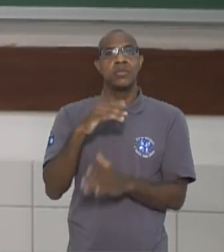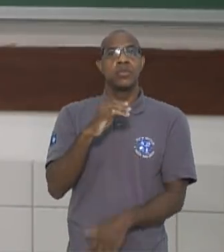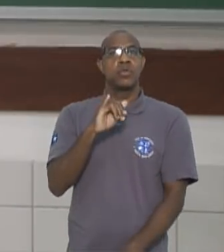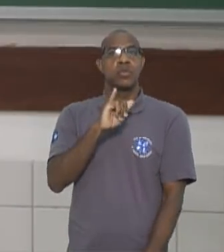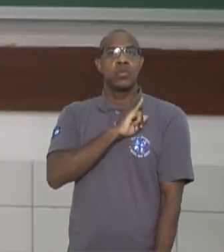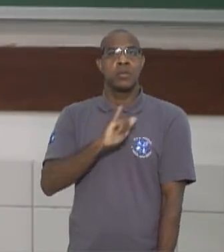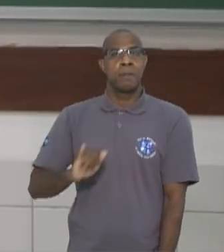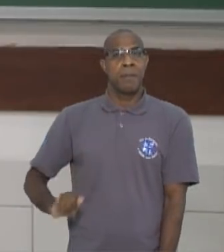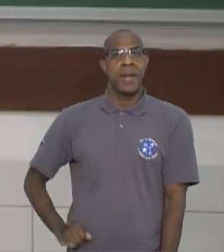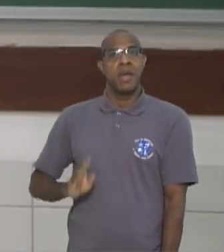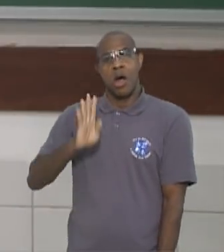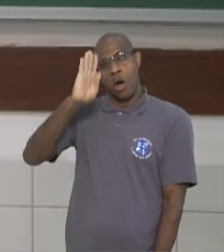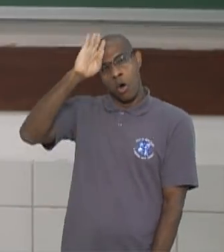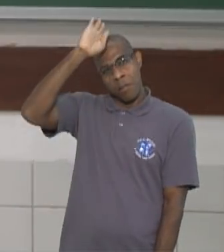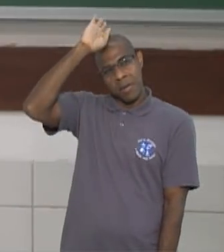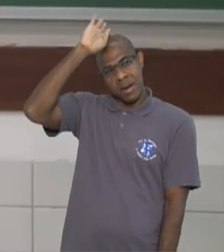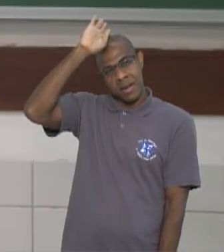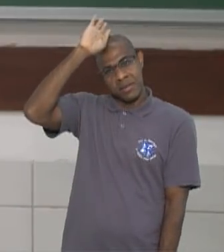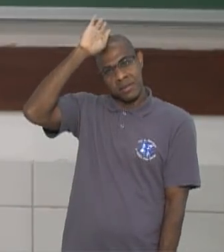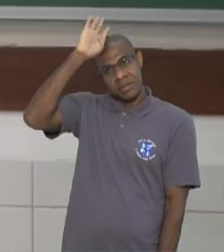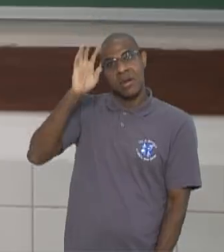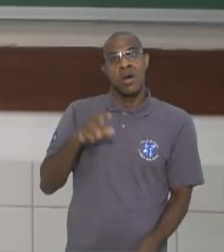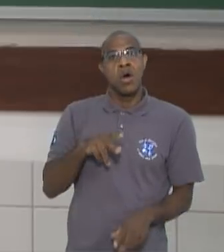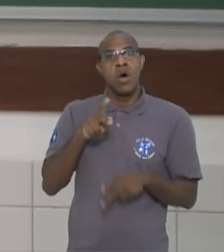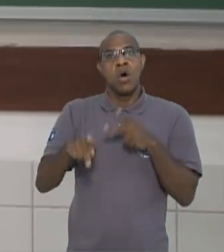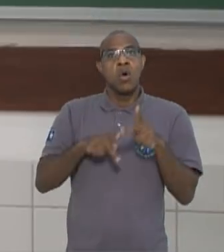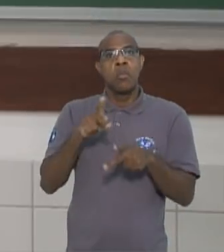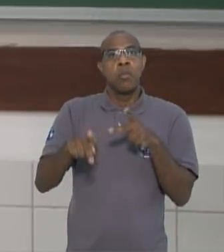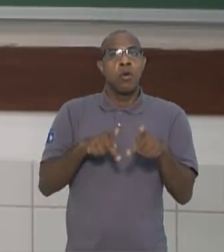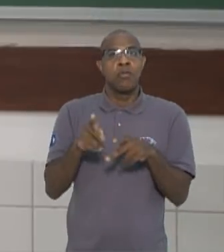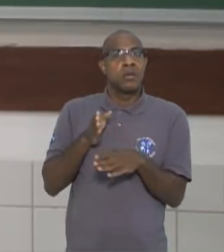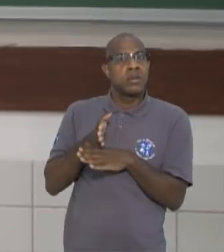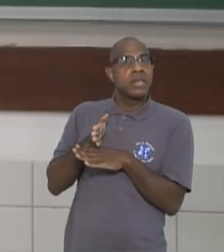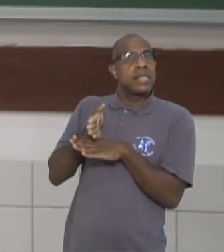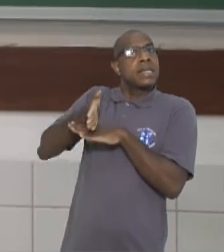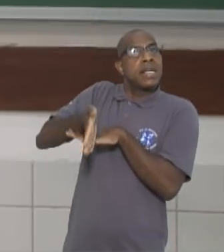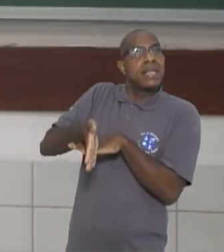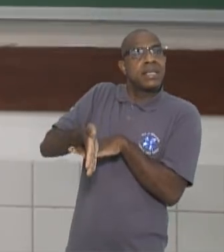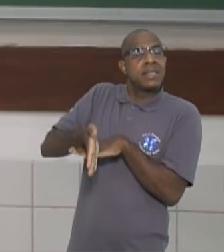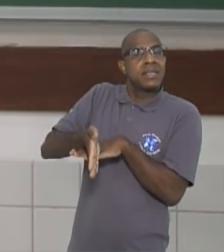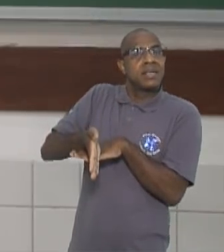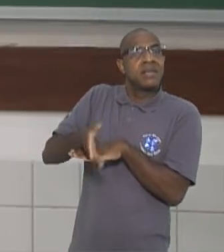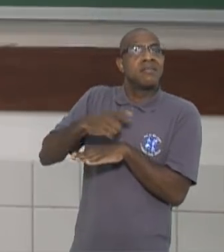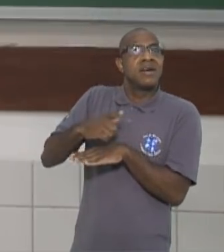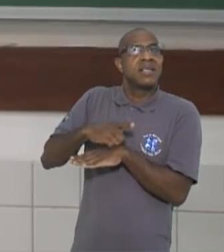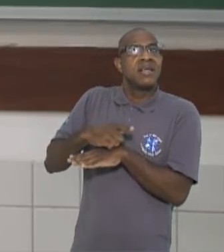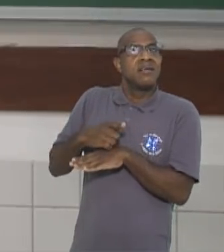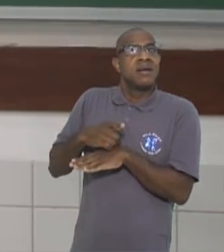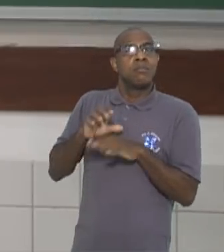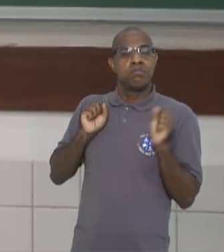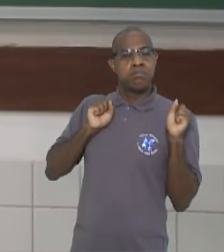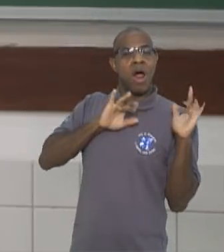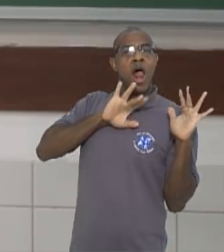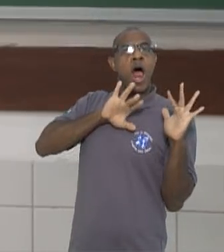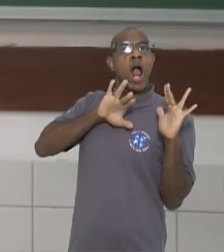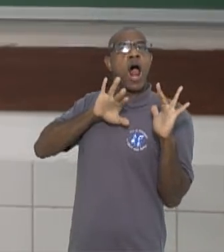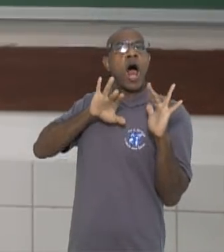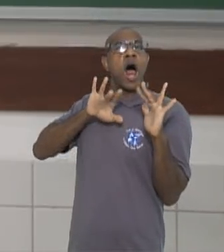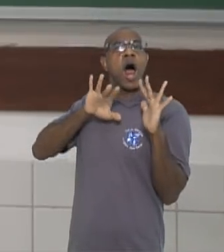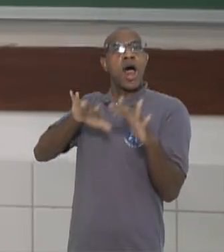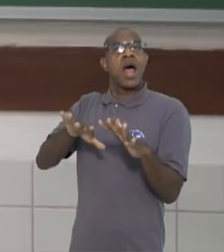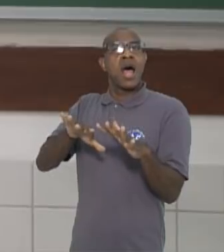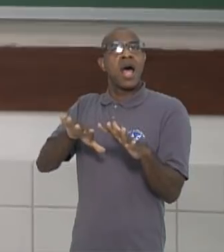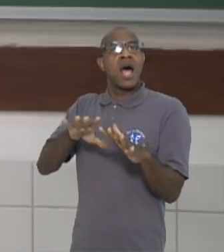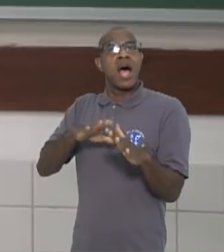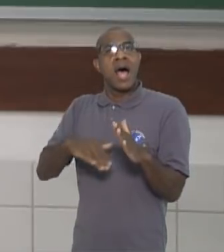Romano, eles têm os povos bárbaros tentando entrar no território. Então vai ser uma série de invasões até aquela